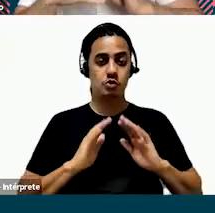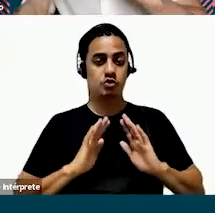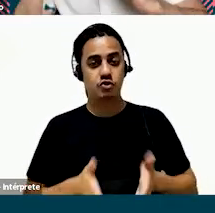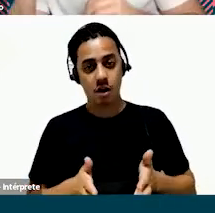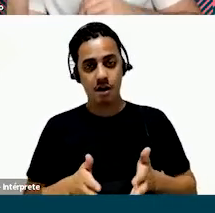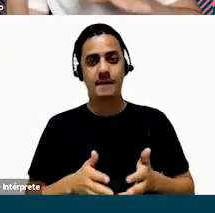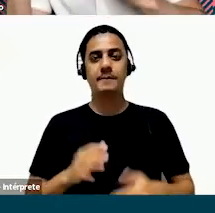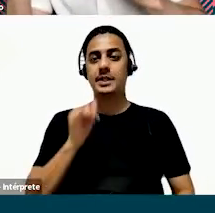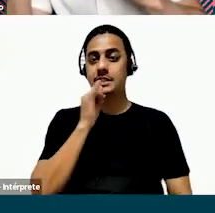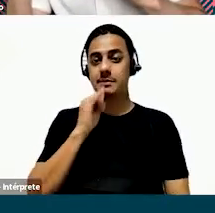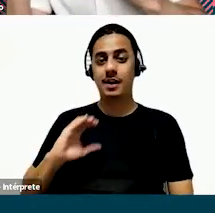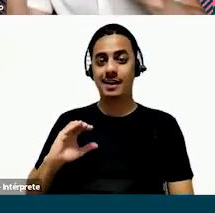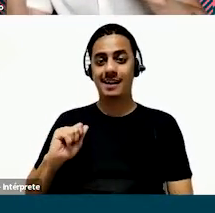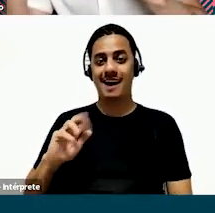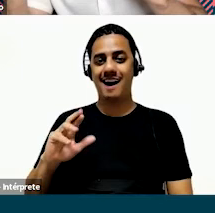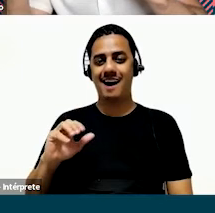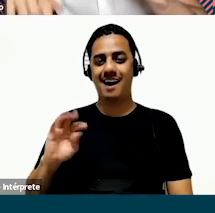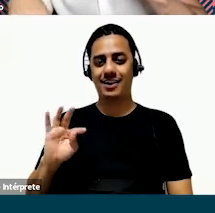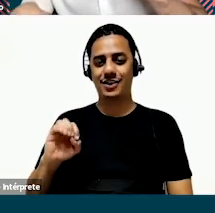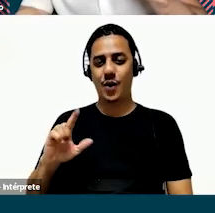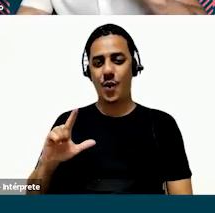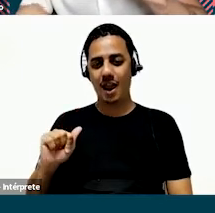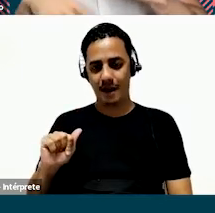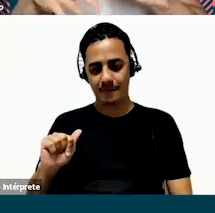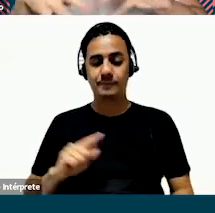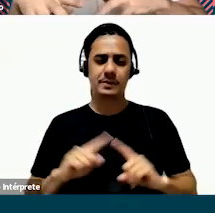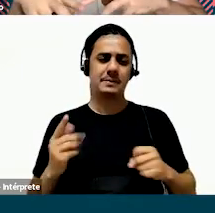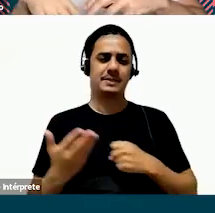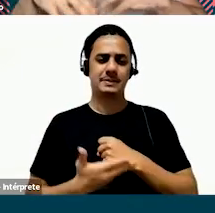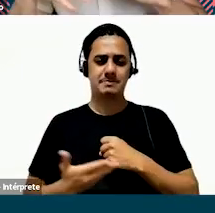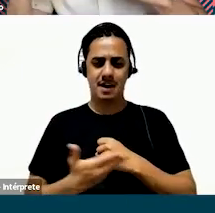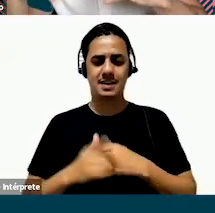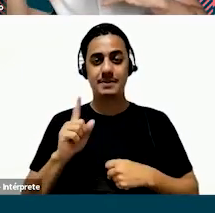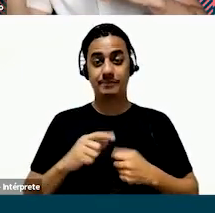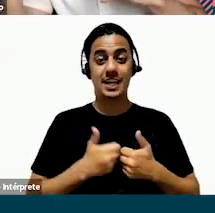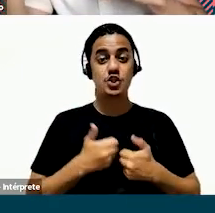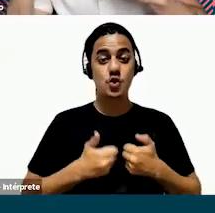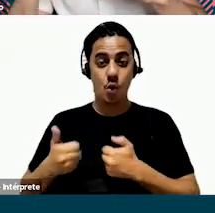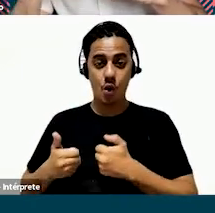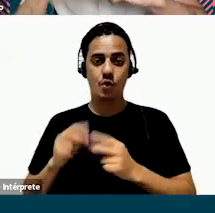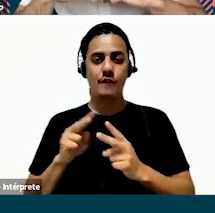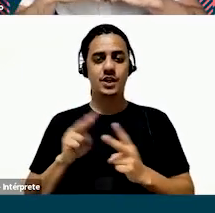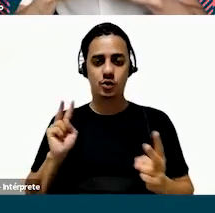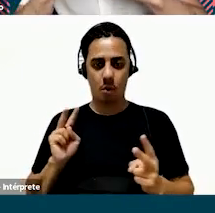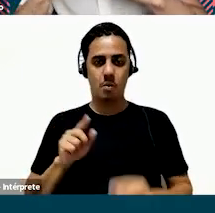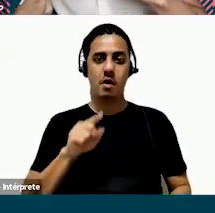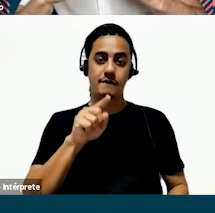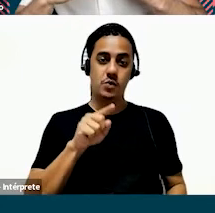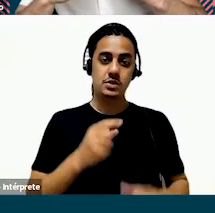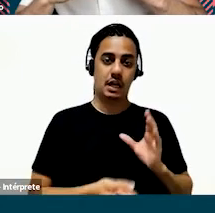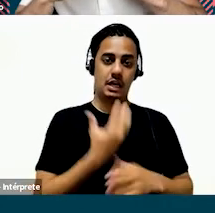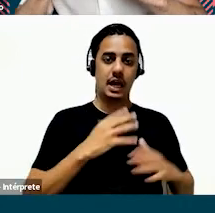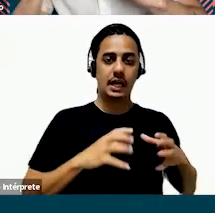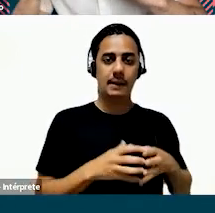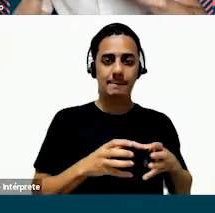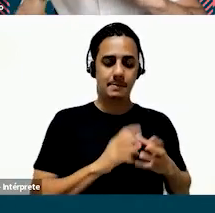aqui com o Cartola, por exemplo, mas basicamente ele é um jogo geralmente virtual que você